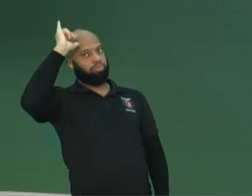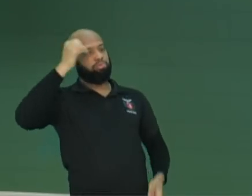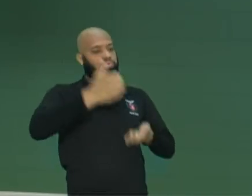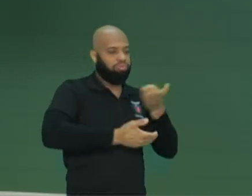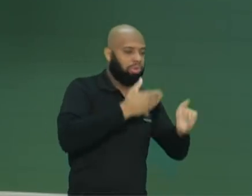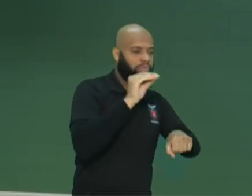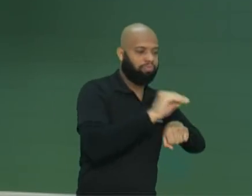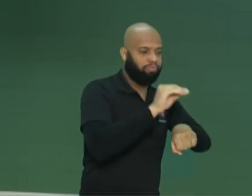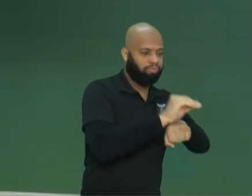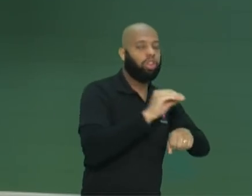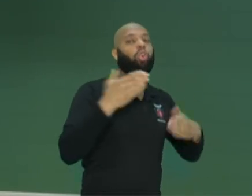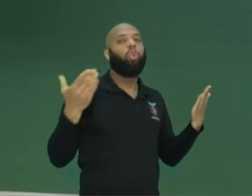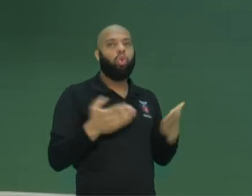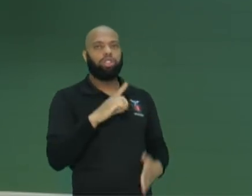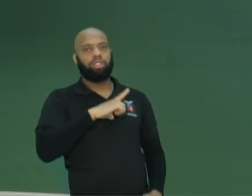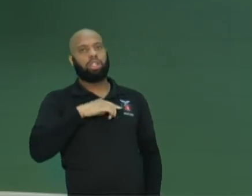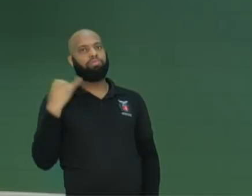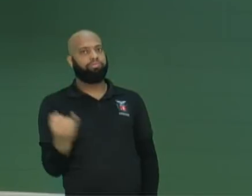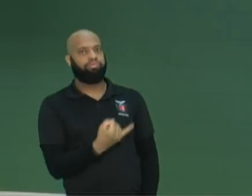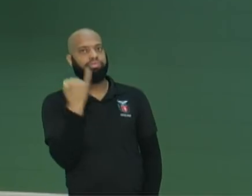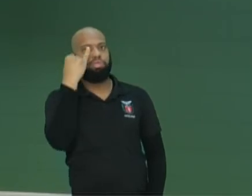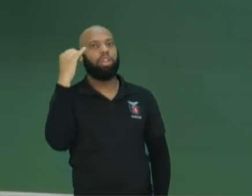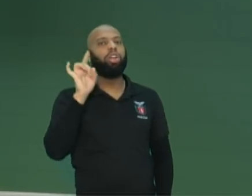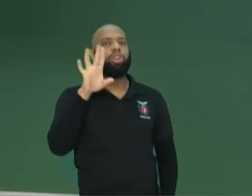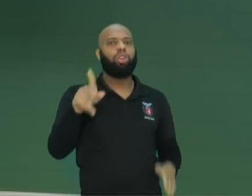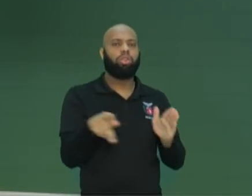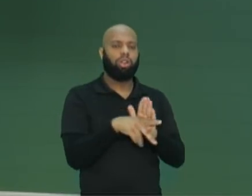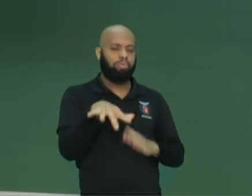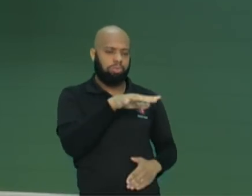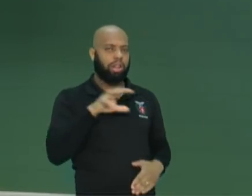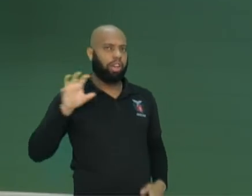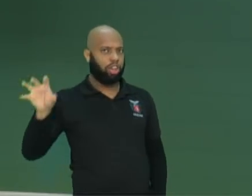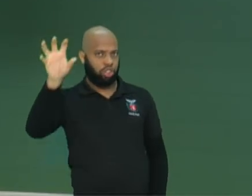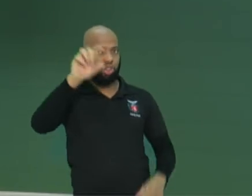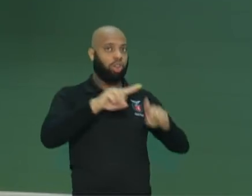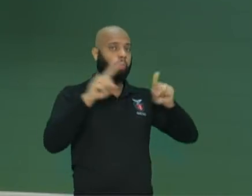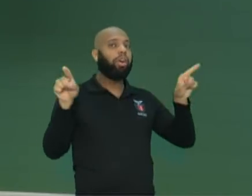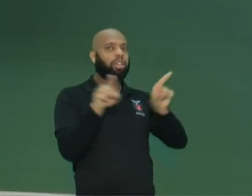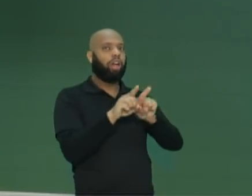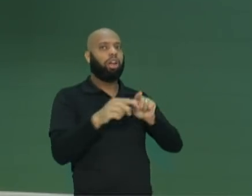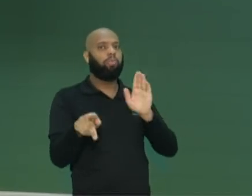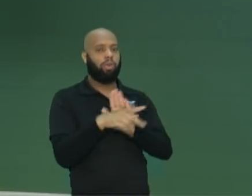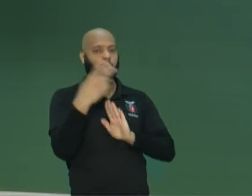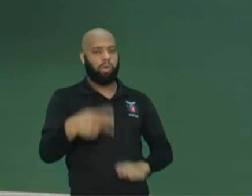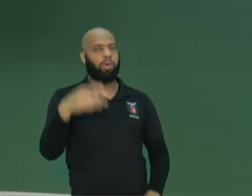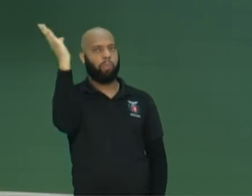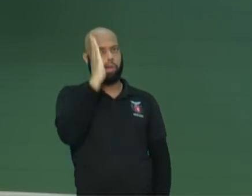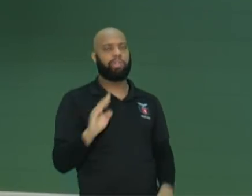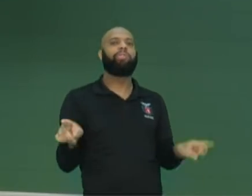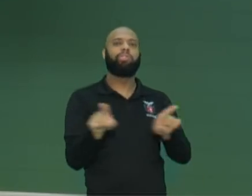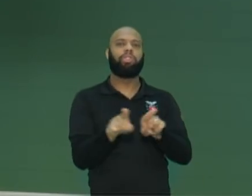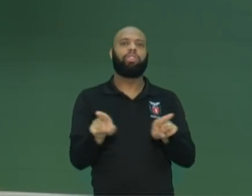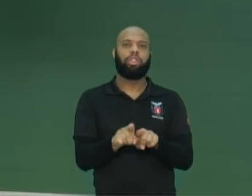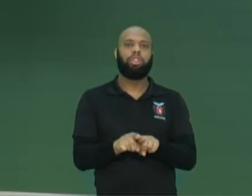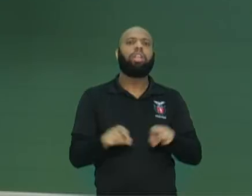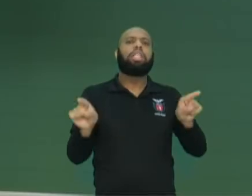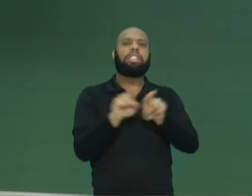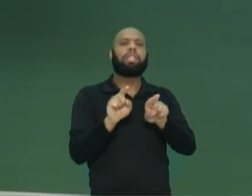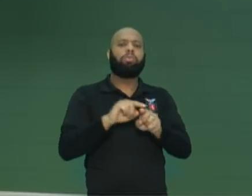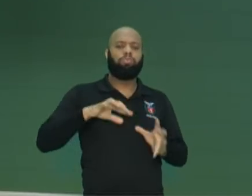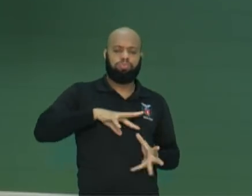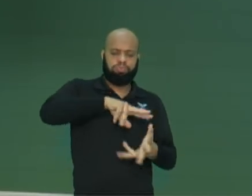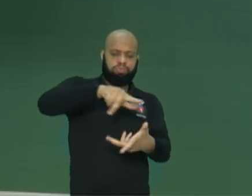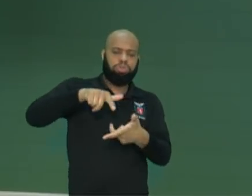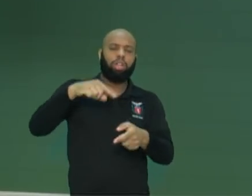hoje é muito significativa não só para a própria região, mas para o Brasil como um todo. E para o mundo, né, porque que